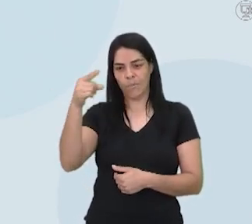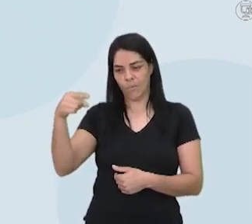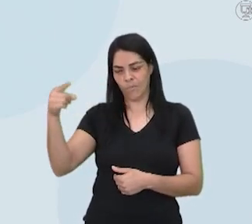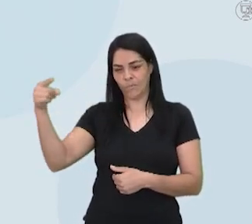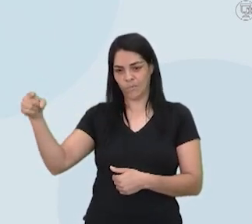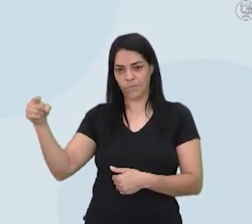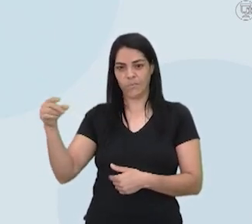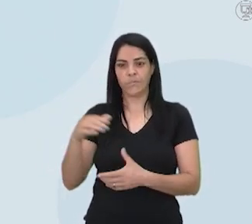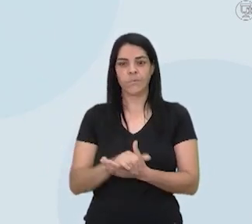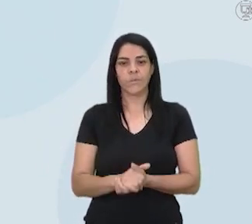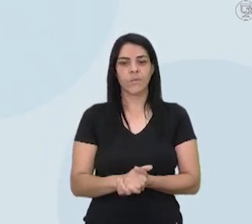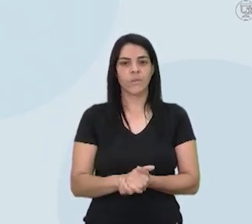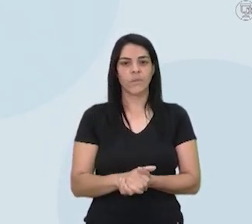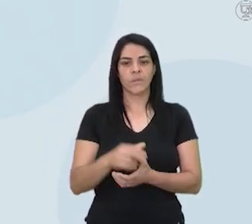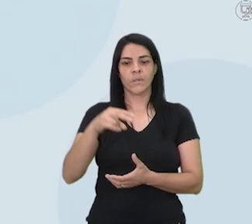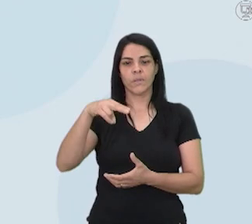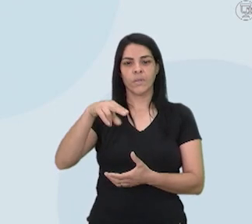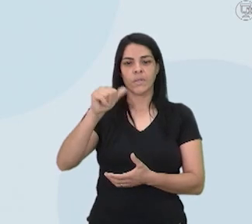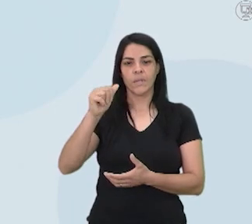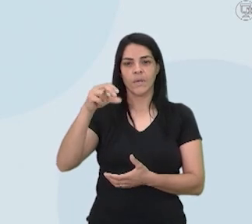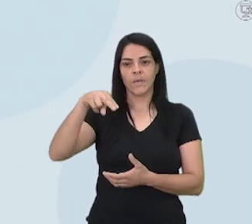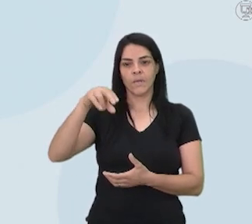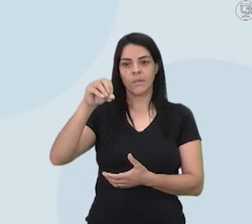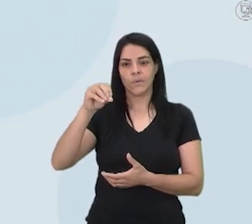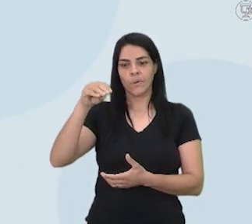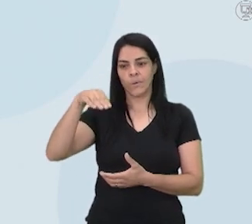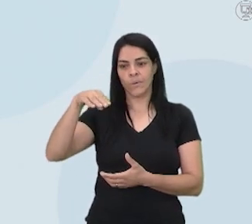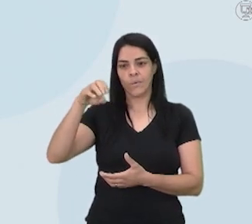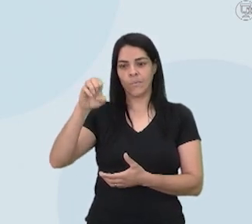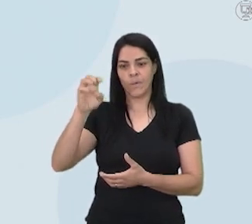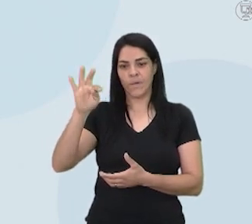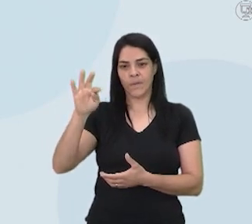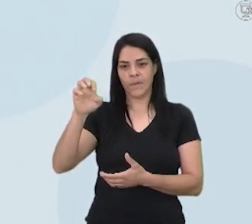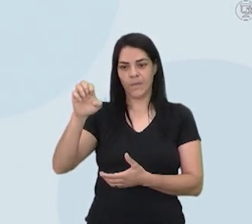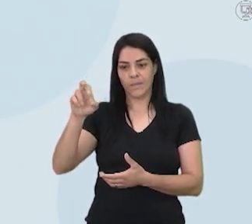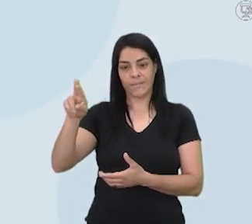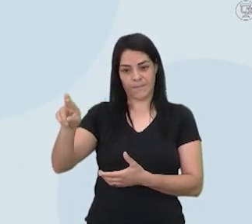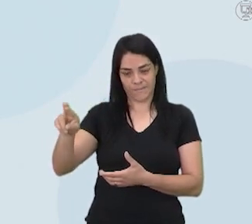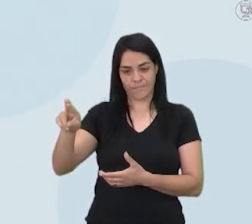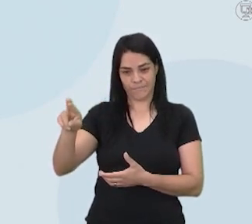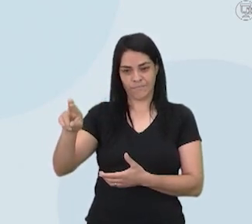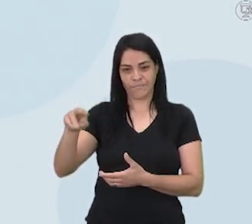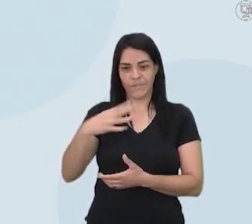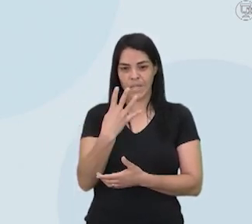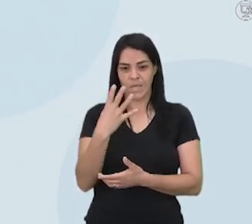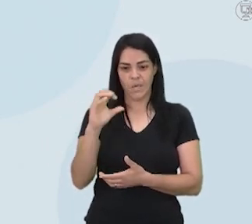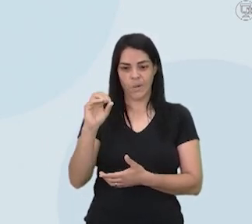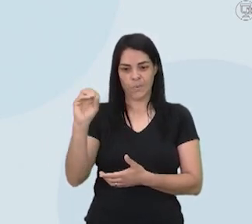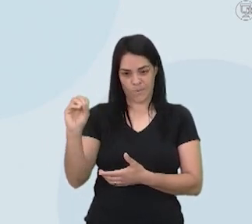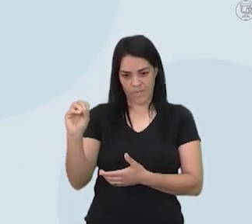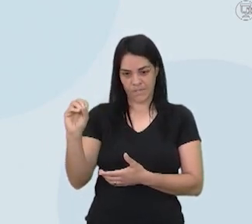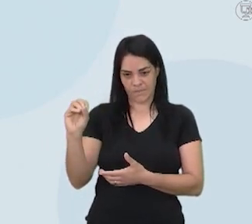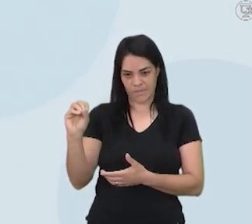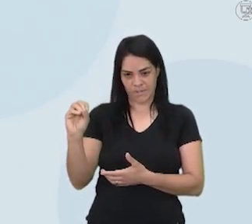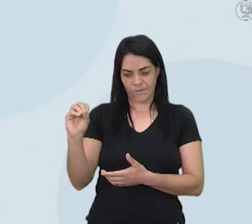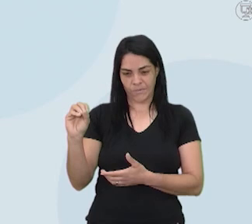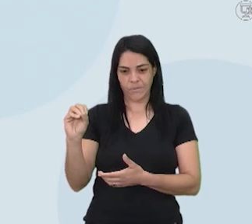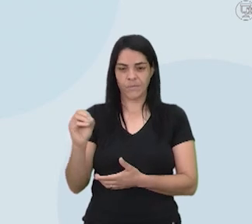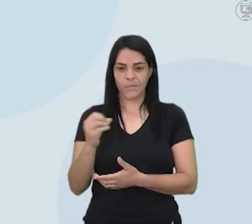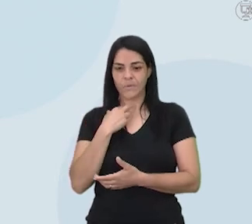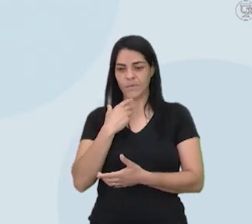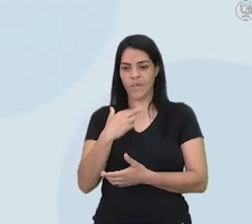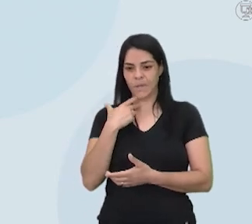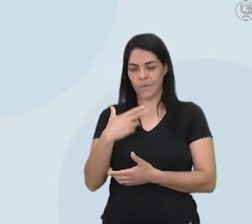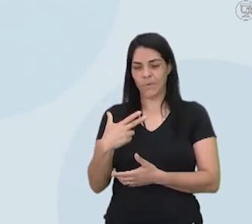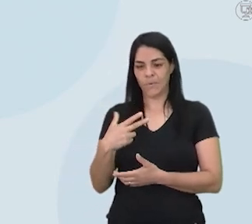nanômetros. E nós temos aí até 400 nanômetros, que seria o violeta, né? Então, a gente